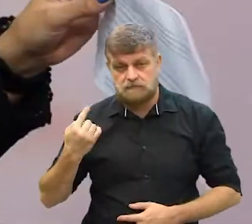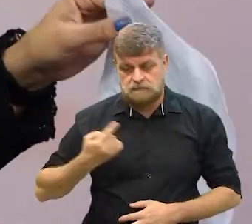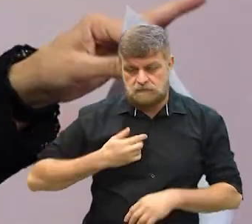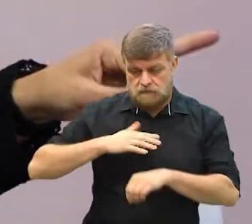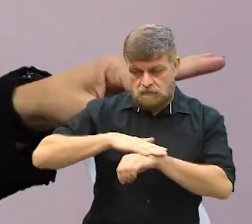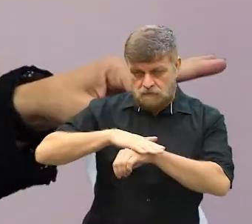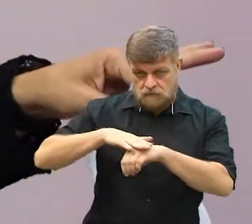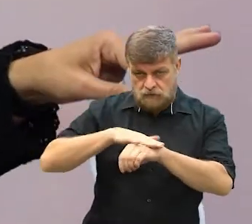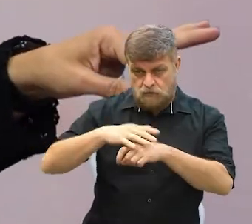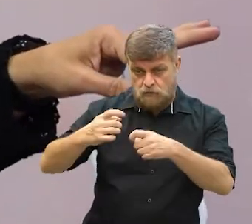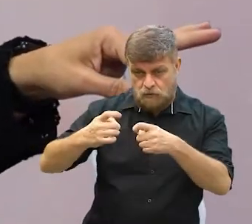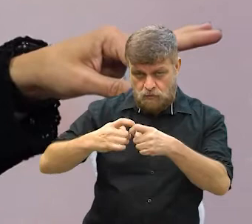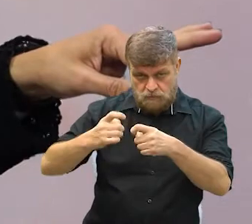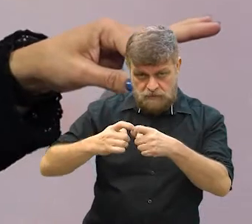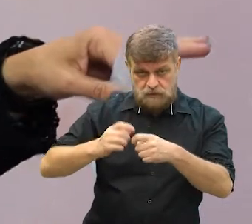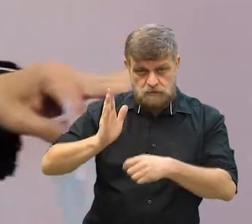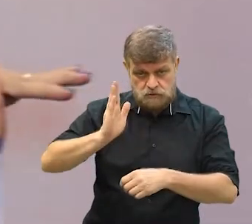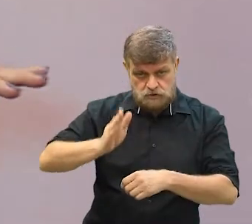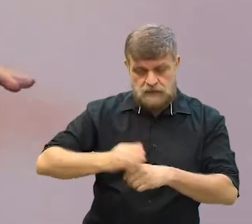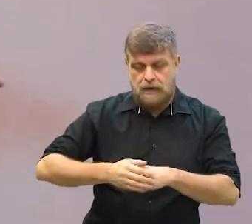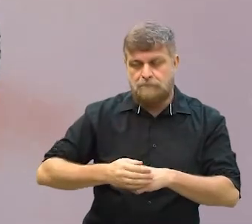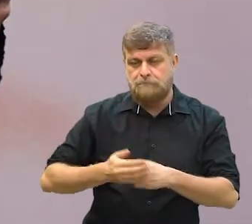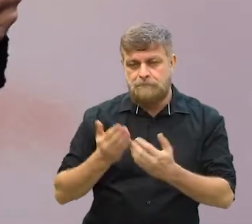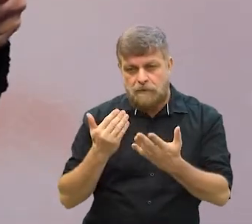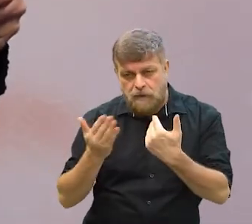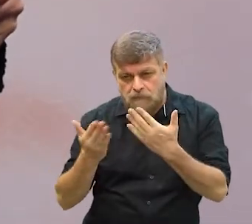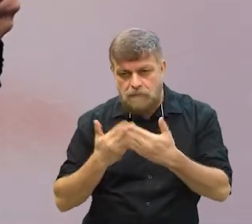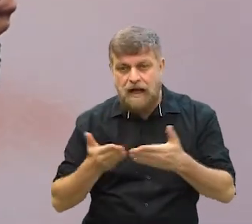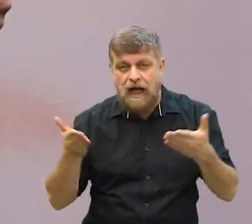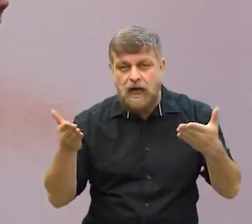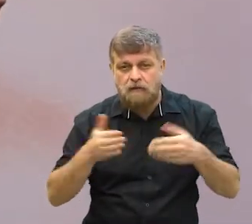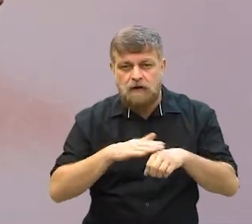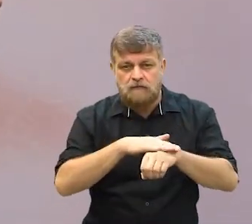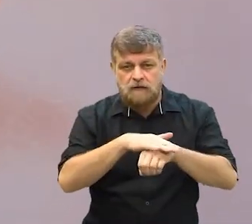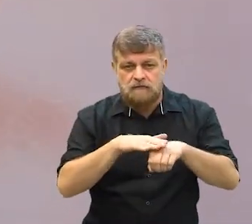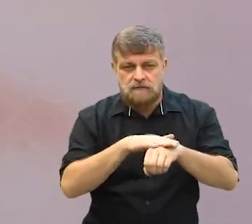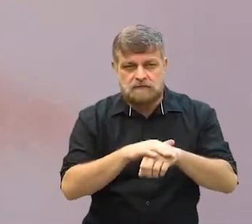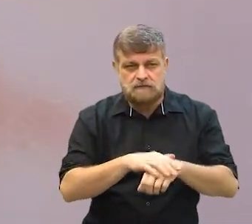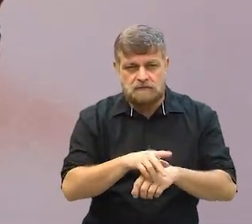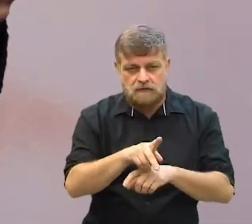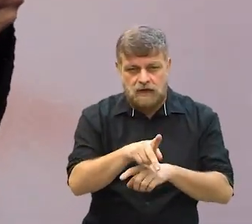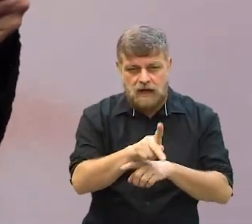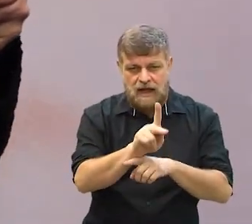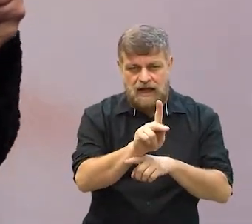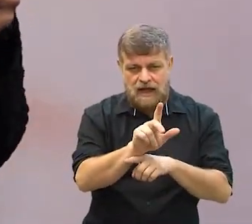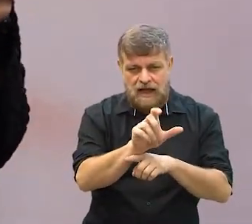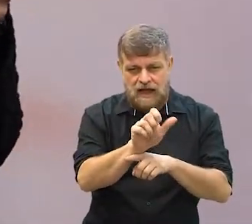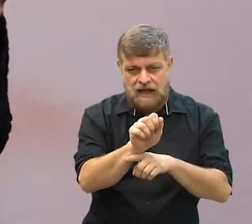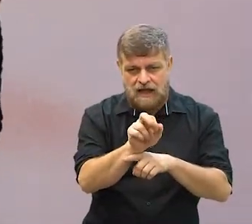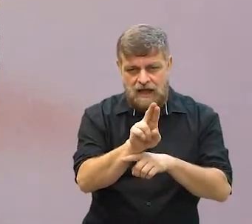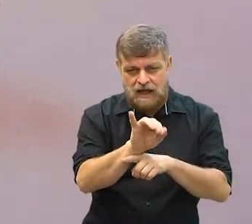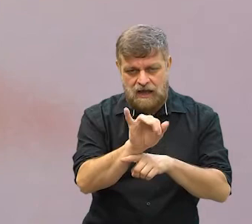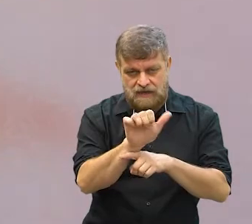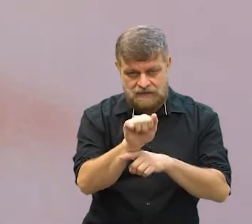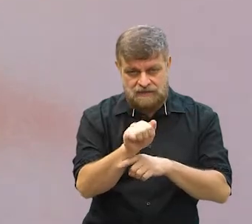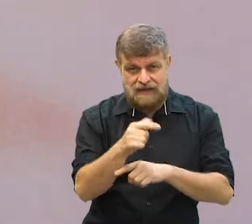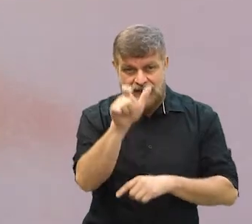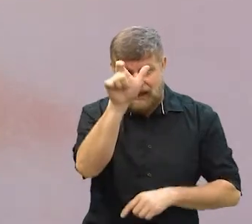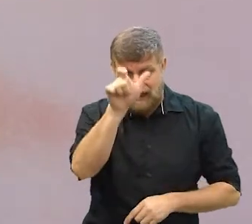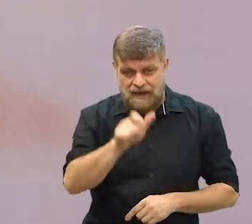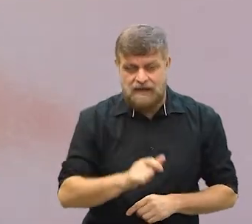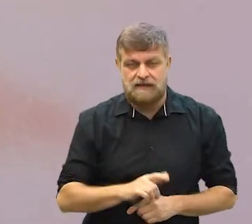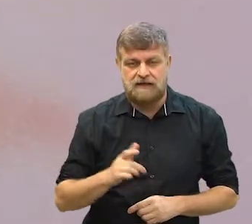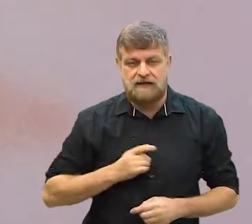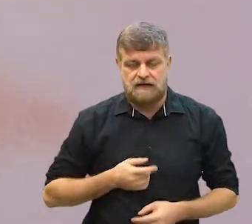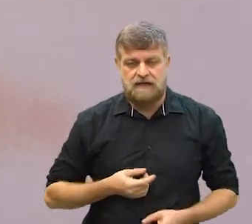gente conversou com o médico no primeiro bloco e agora a gente vai conversar com a Karina Sandolin. Ela é terapeuta